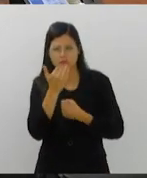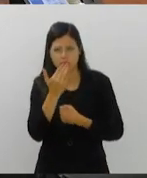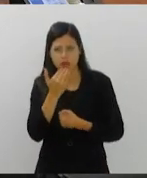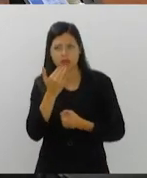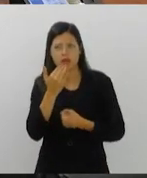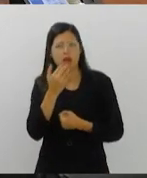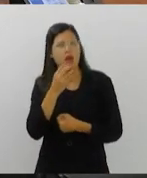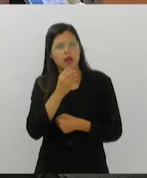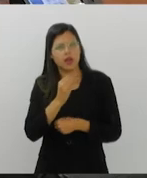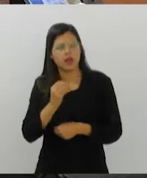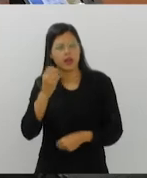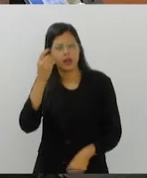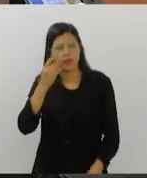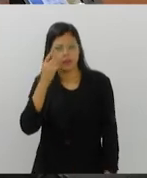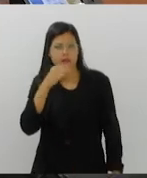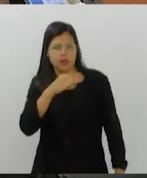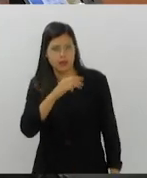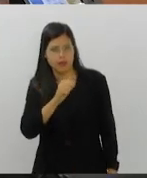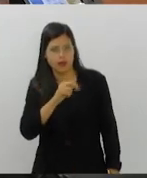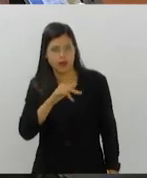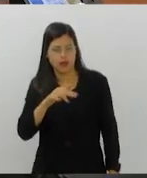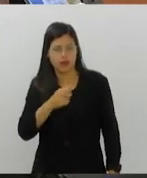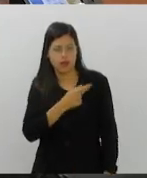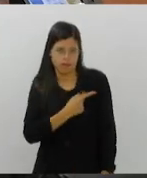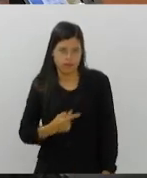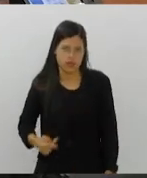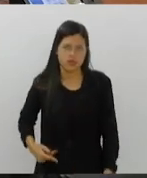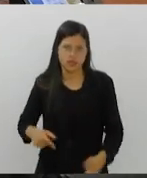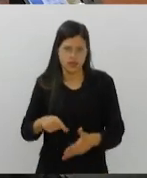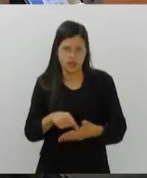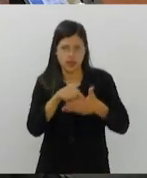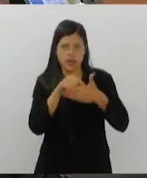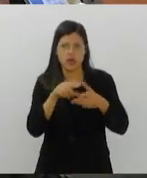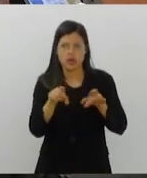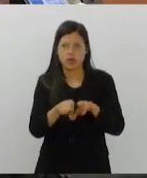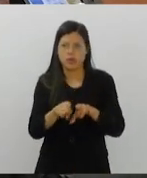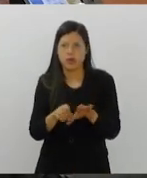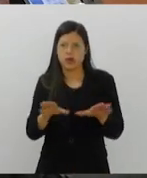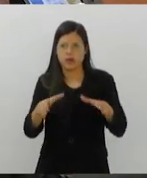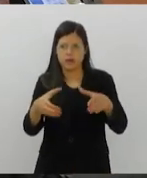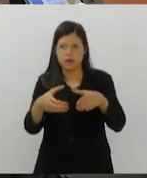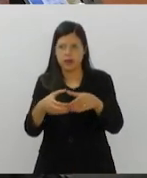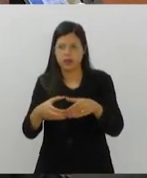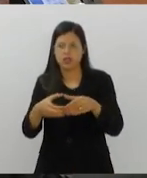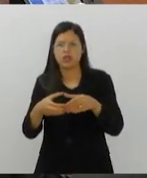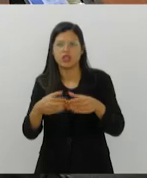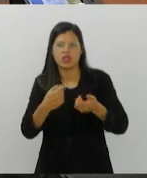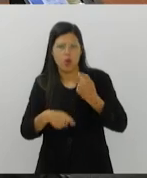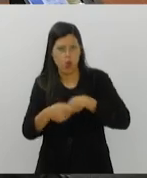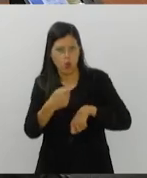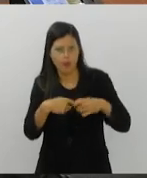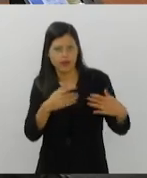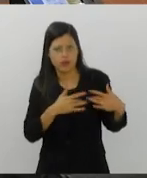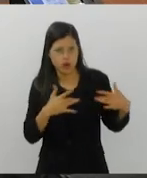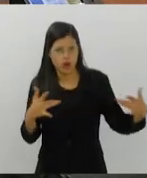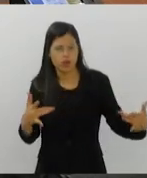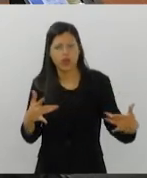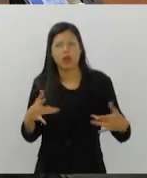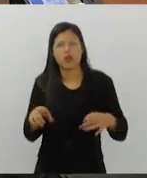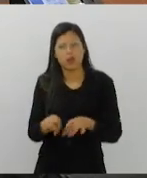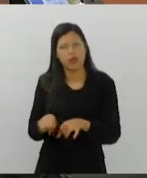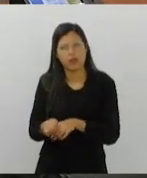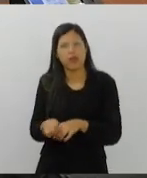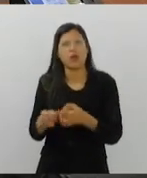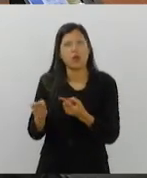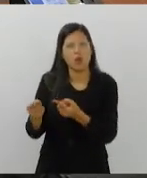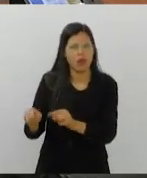preside, além das frentes parlamentares de economia solidária e a frente de combate à fome